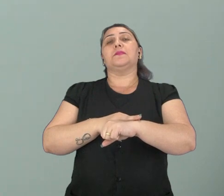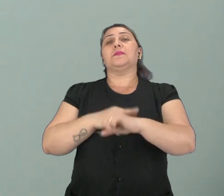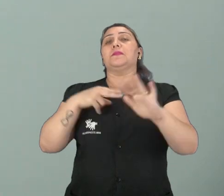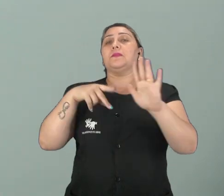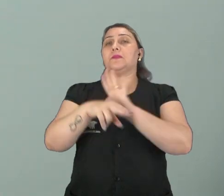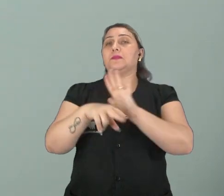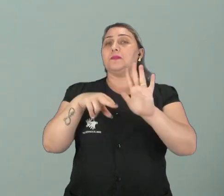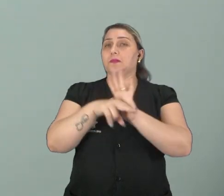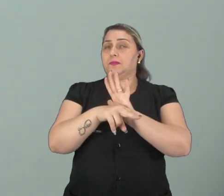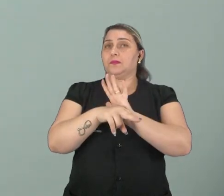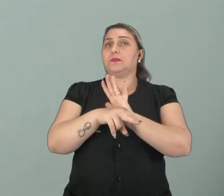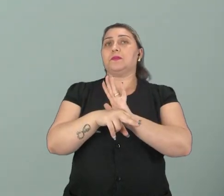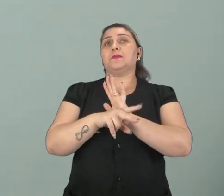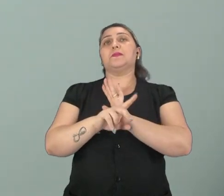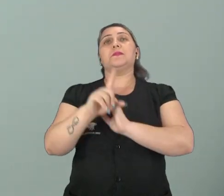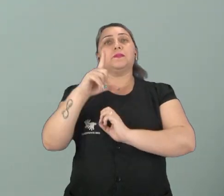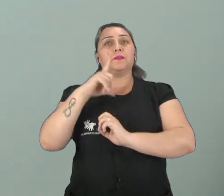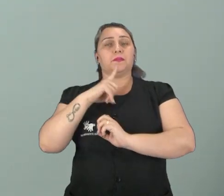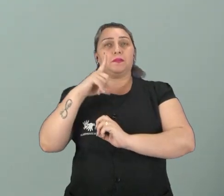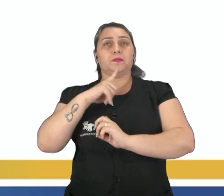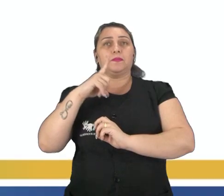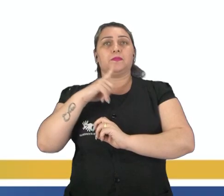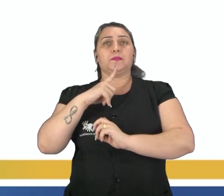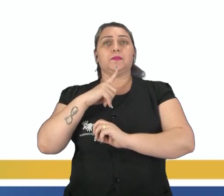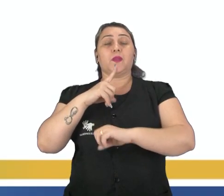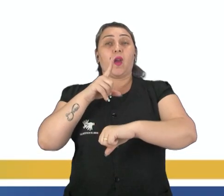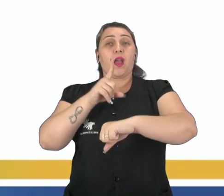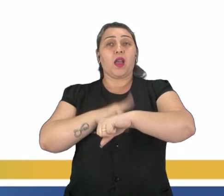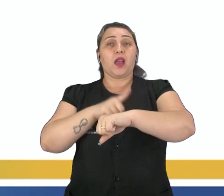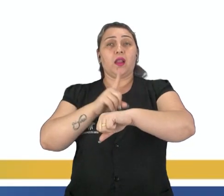ritmo circadiano, a gente tem o que é chamado aí do nosso